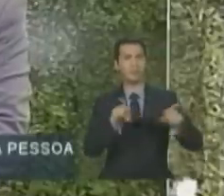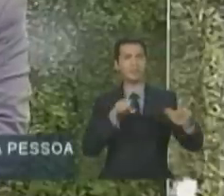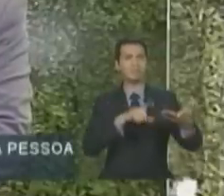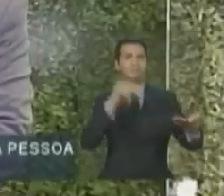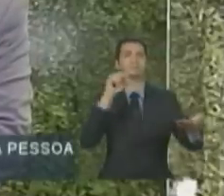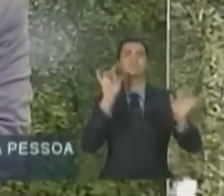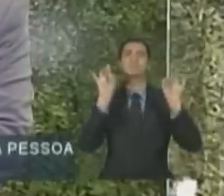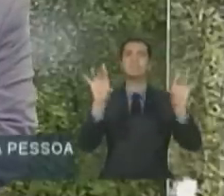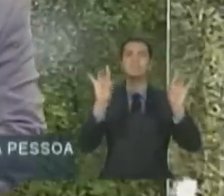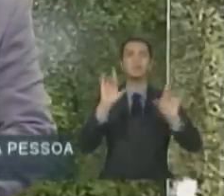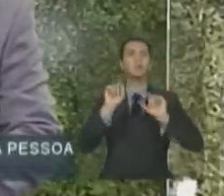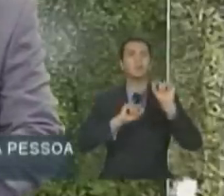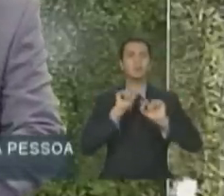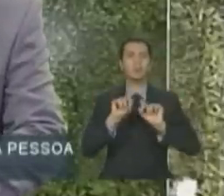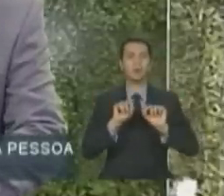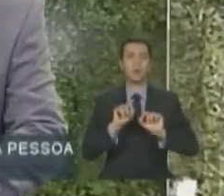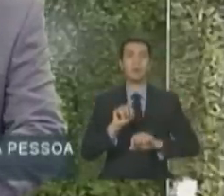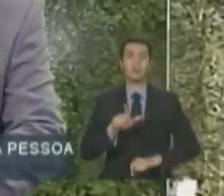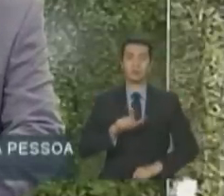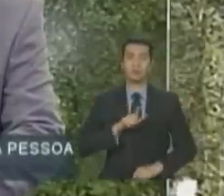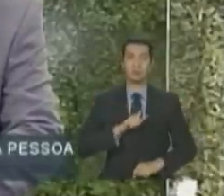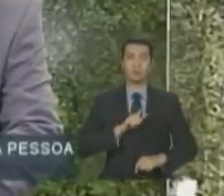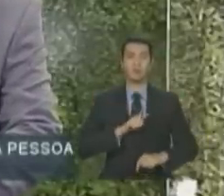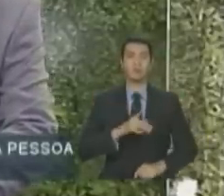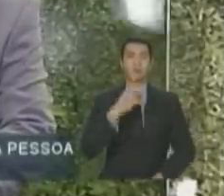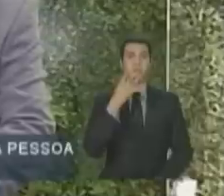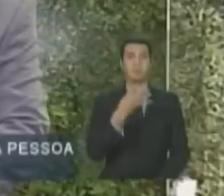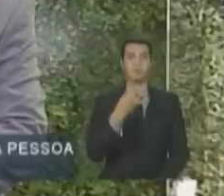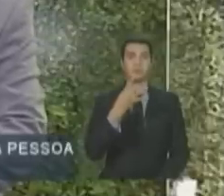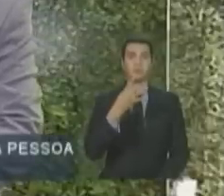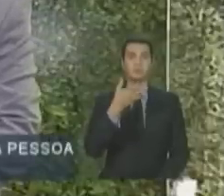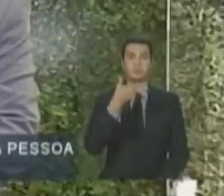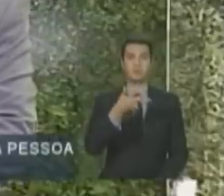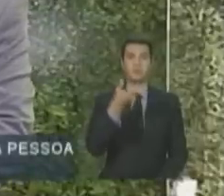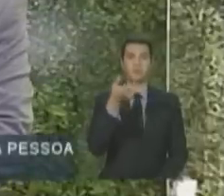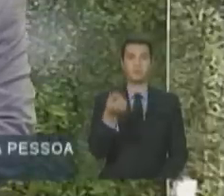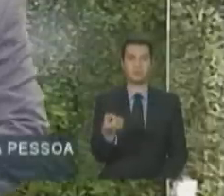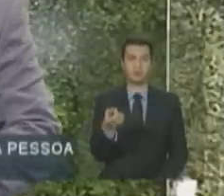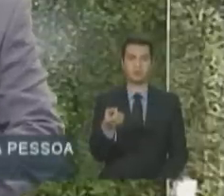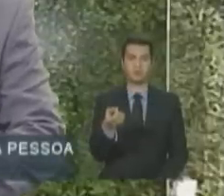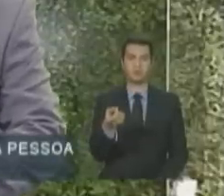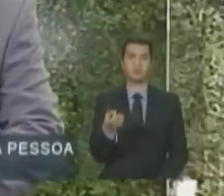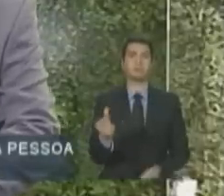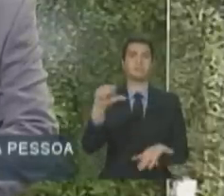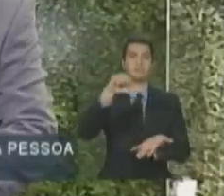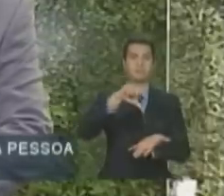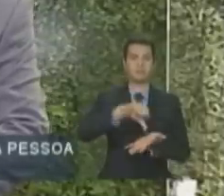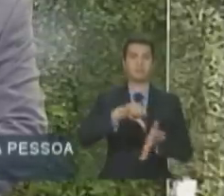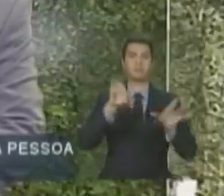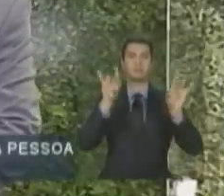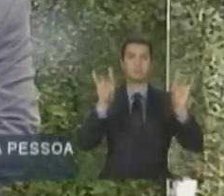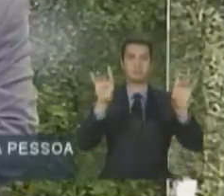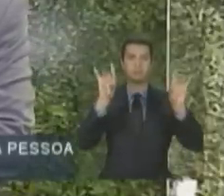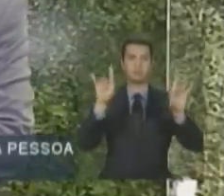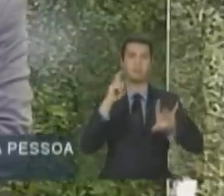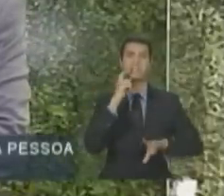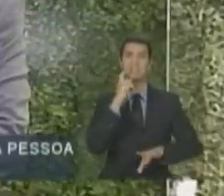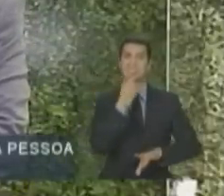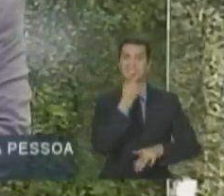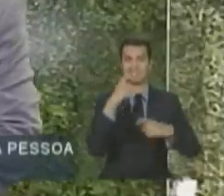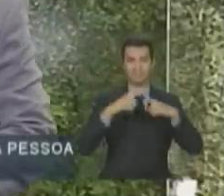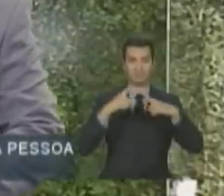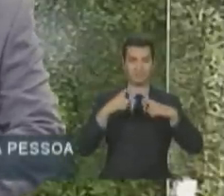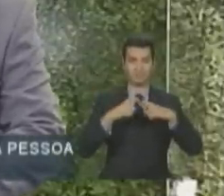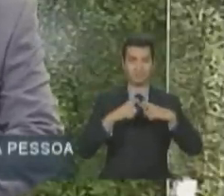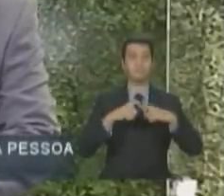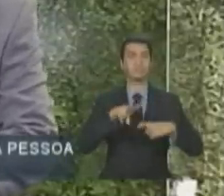é a qualificação de 420 centros de especialidades odontológicas e